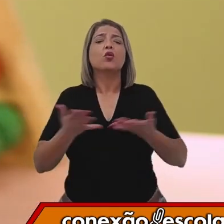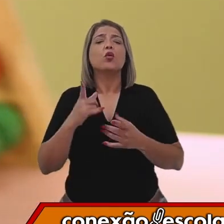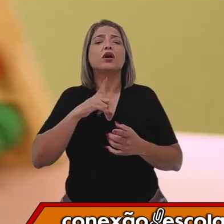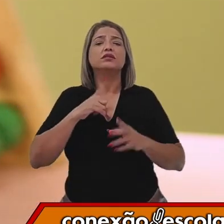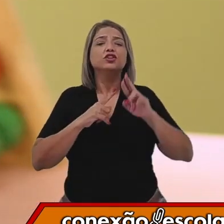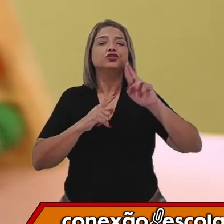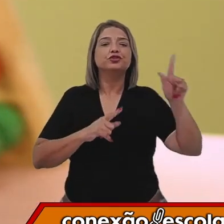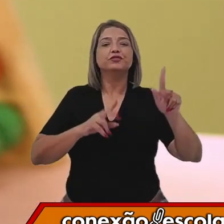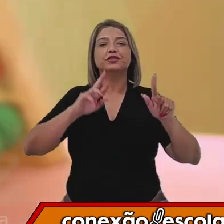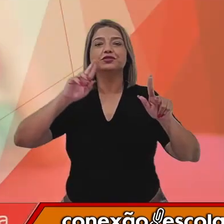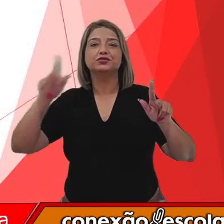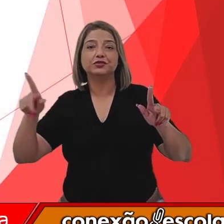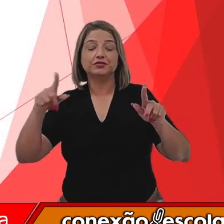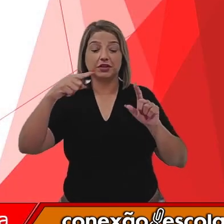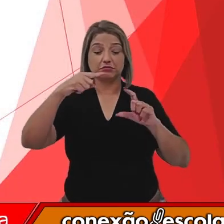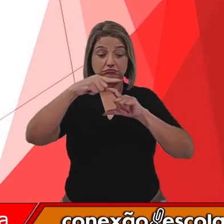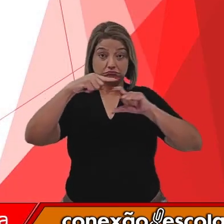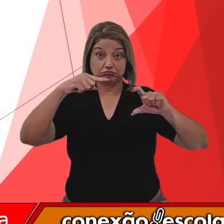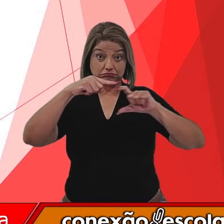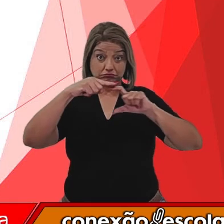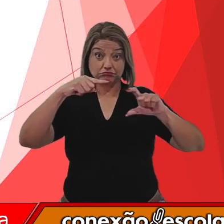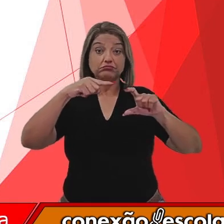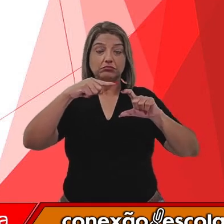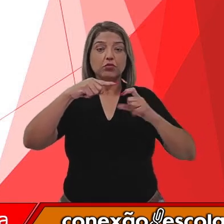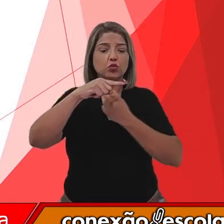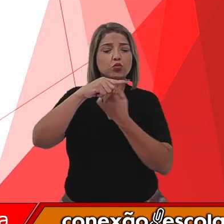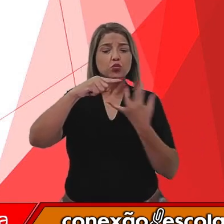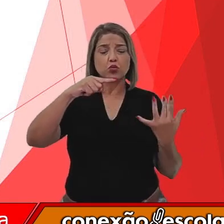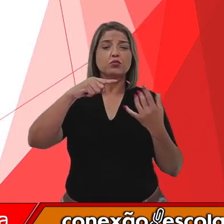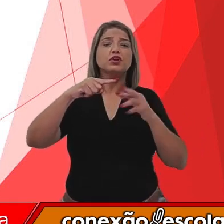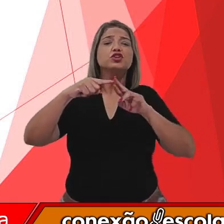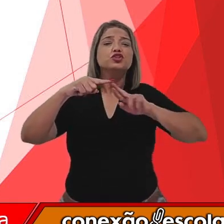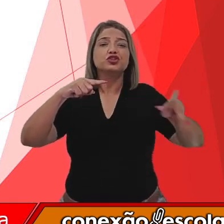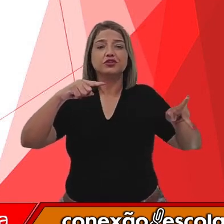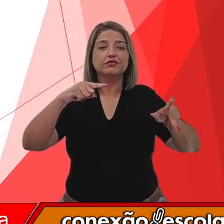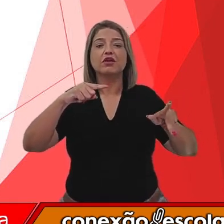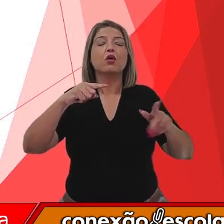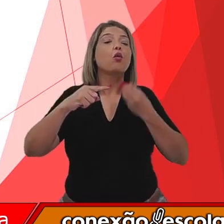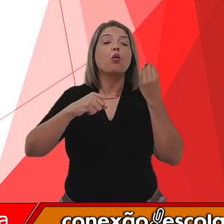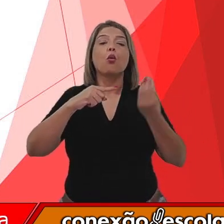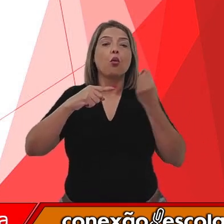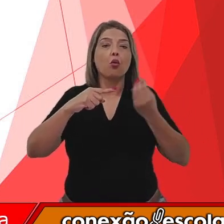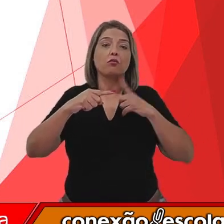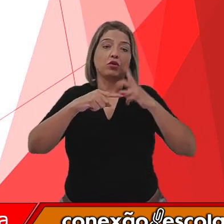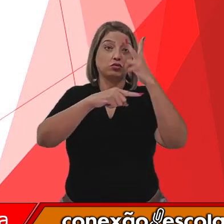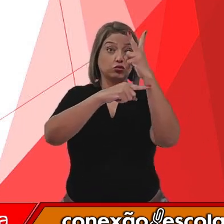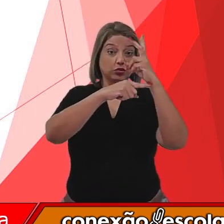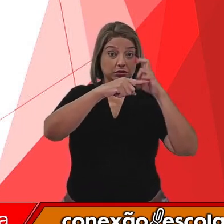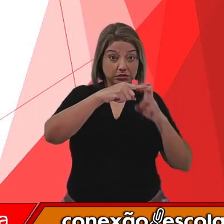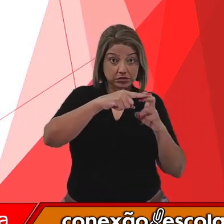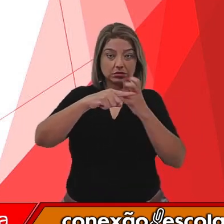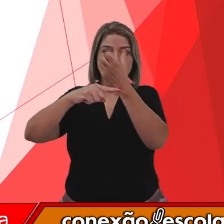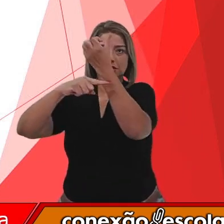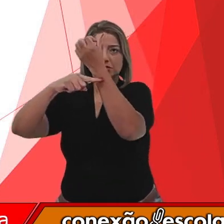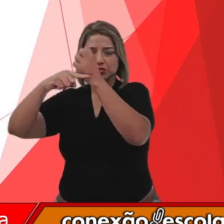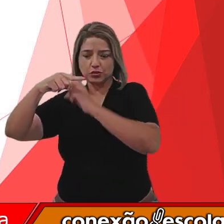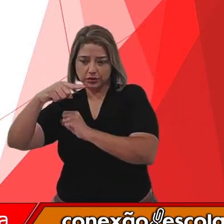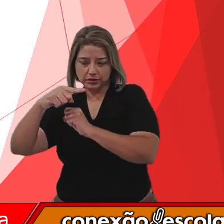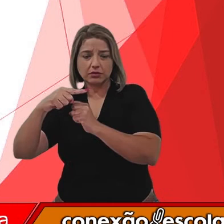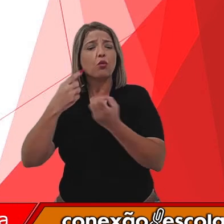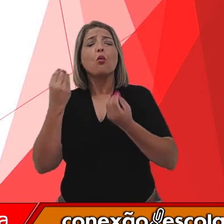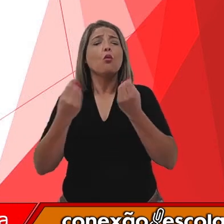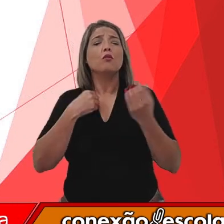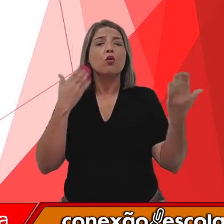tenho essa situação, 2/5 e 6/8. Para eu comparar essas